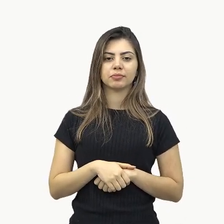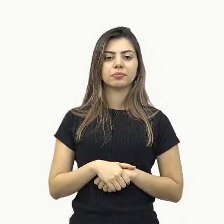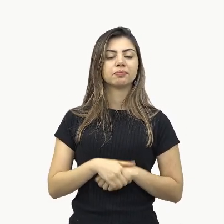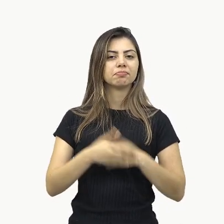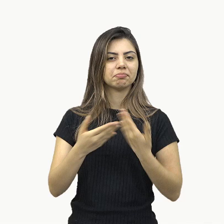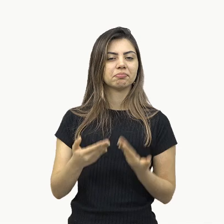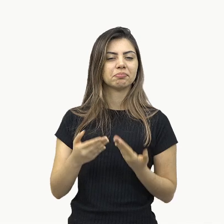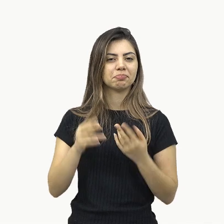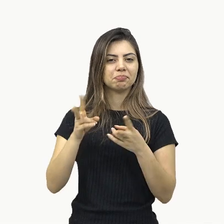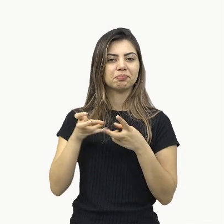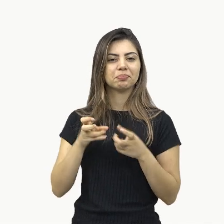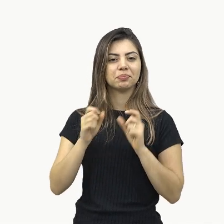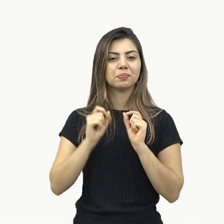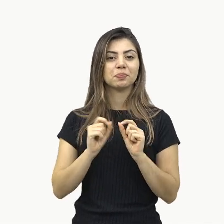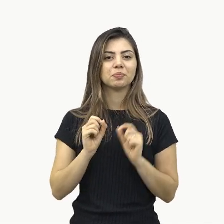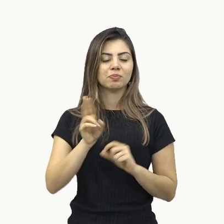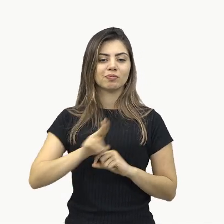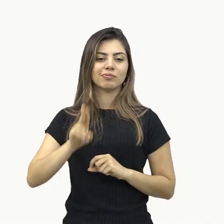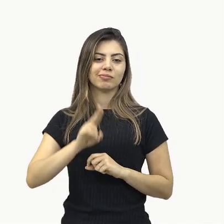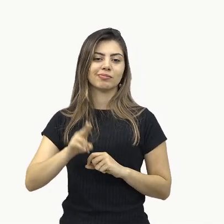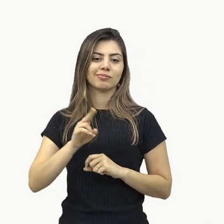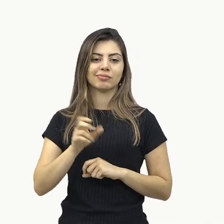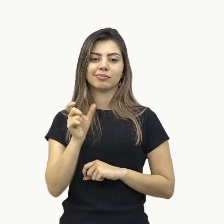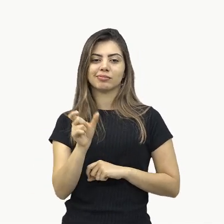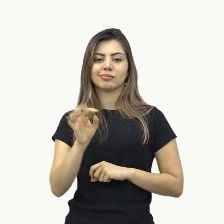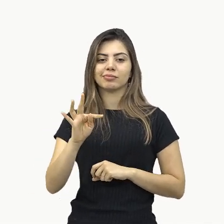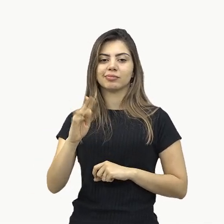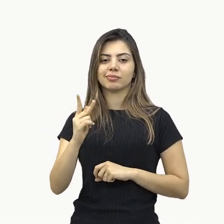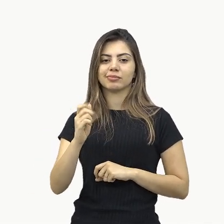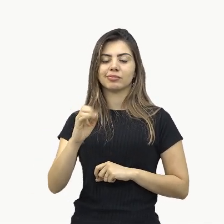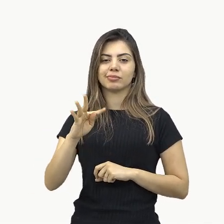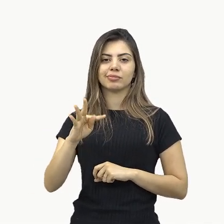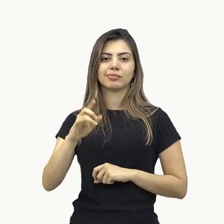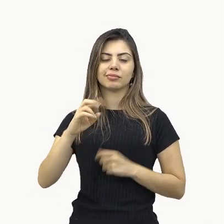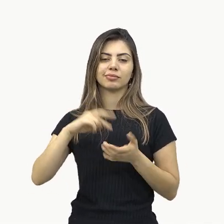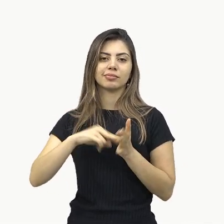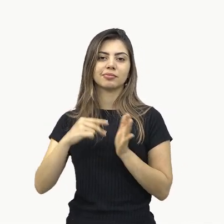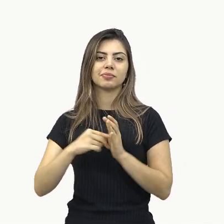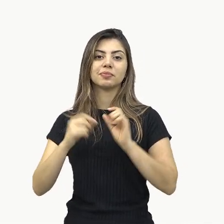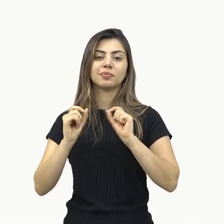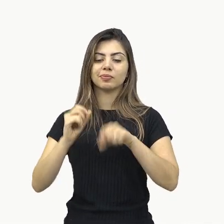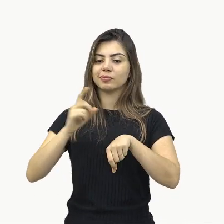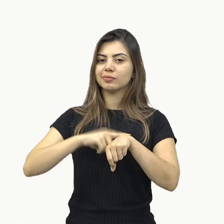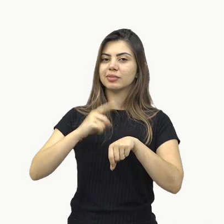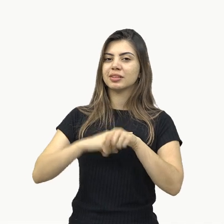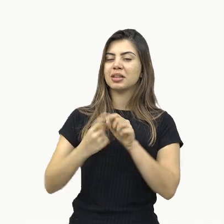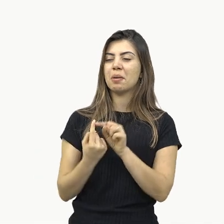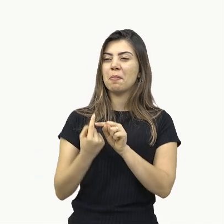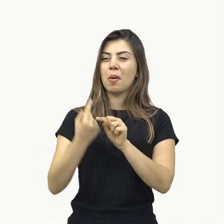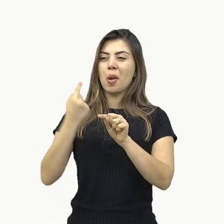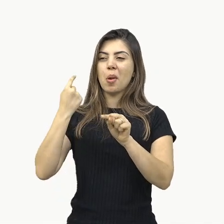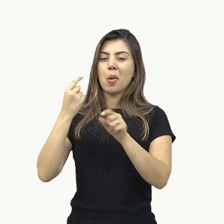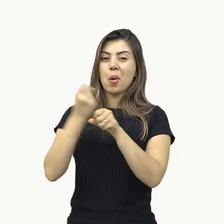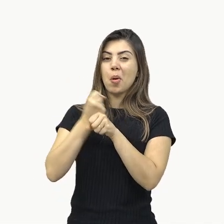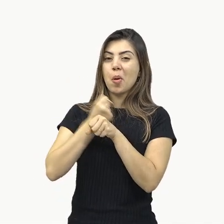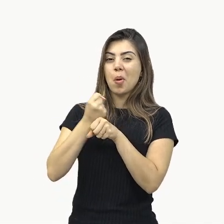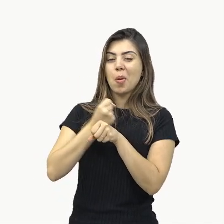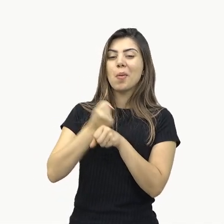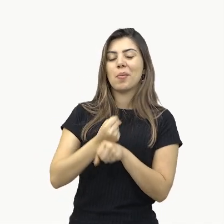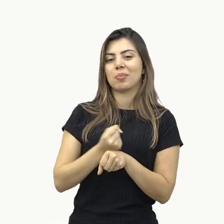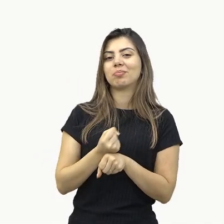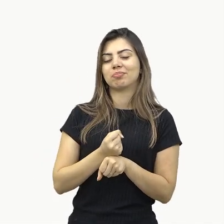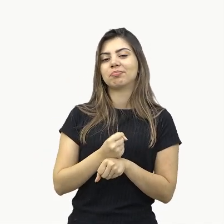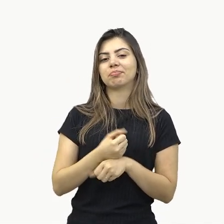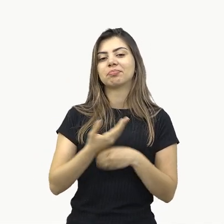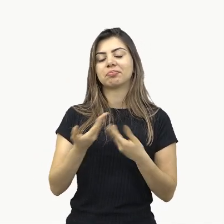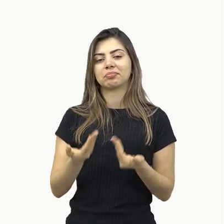Então, repare que aqui eu utilizei o that para apontar algo à distância no tempo, né? Aquele foi o melhor concerto que eu